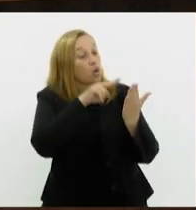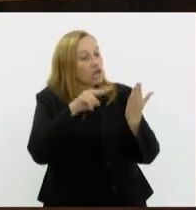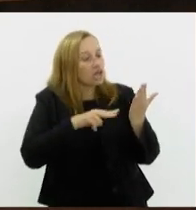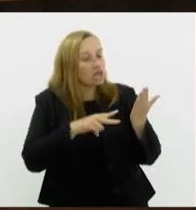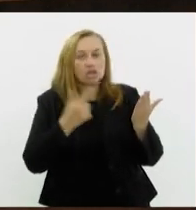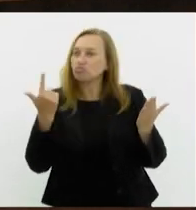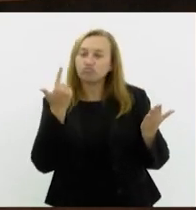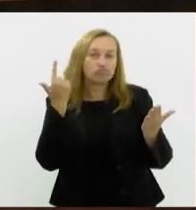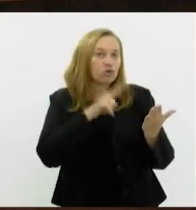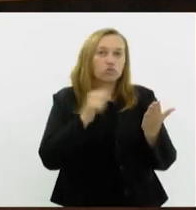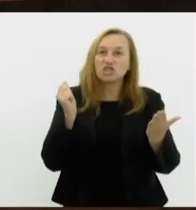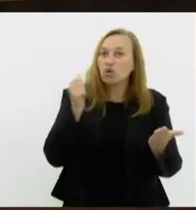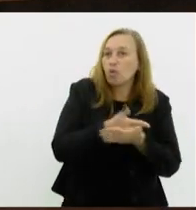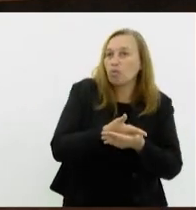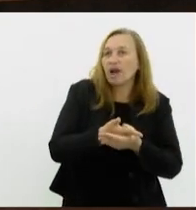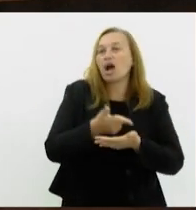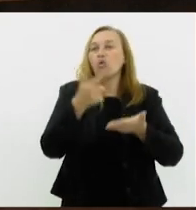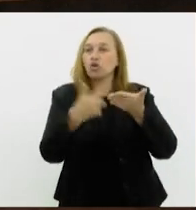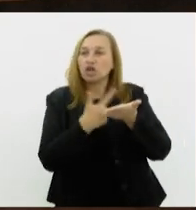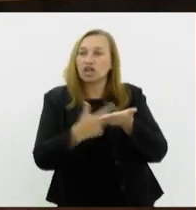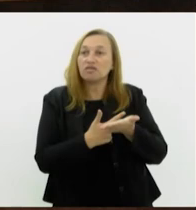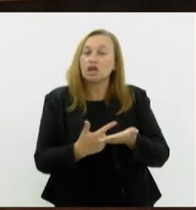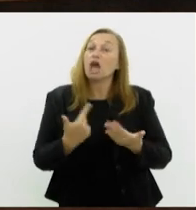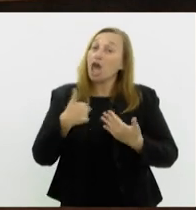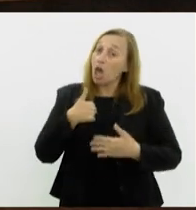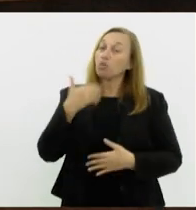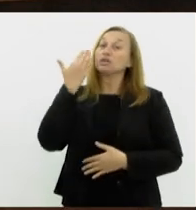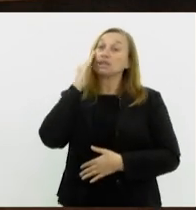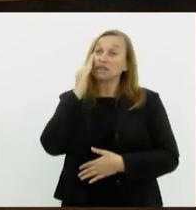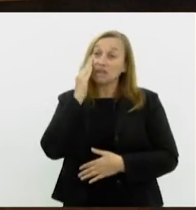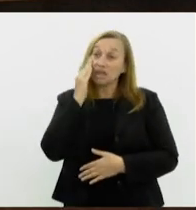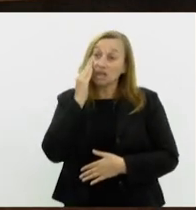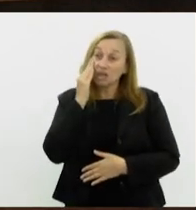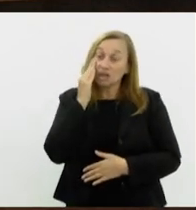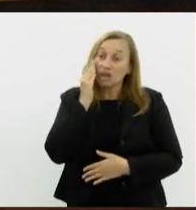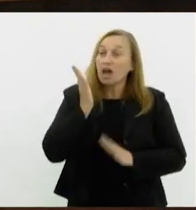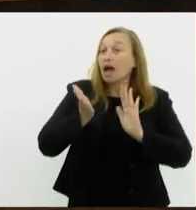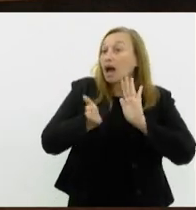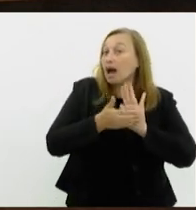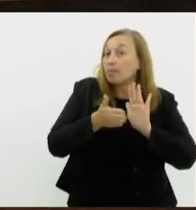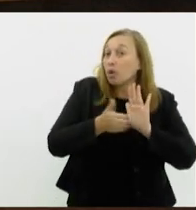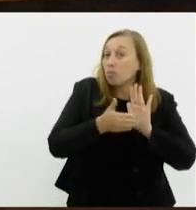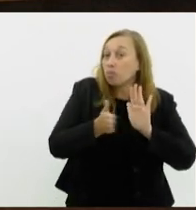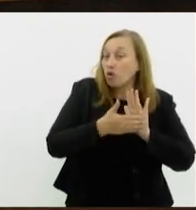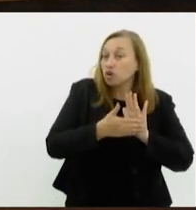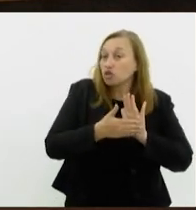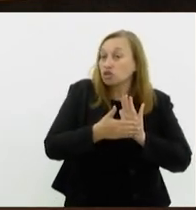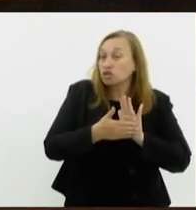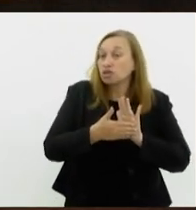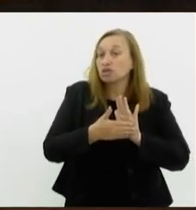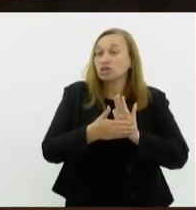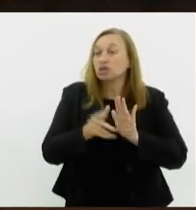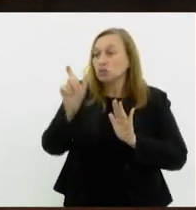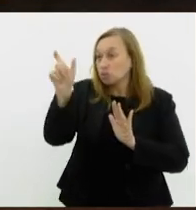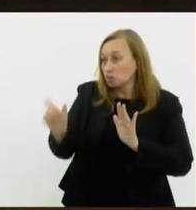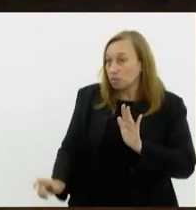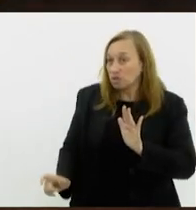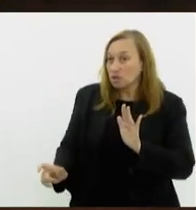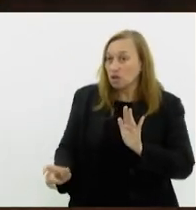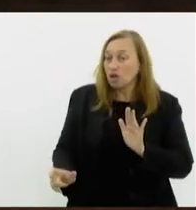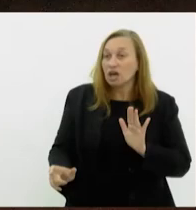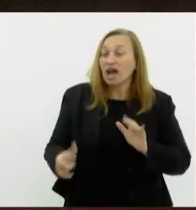livro, e eu entendi o que o autor propõe. Ele propõe uma avaliação de